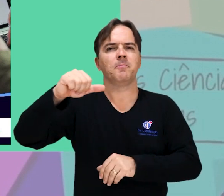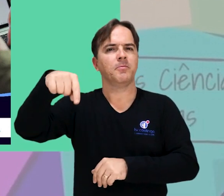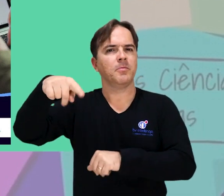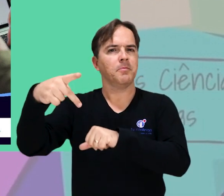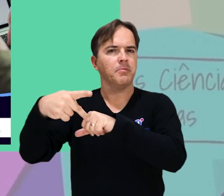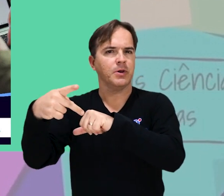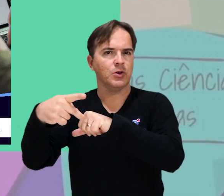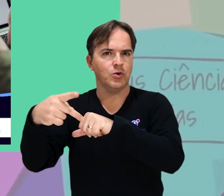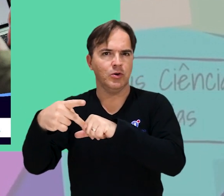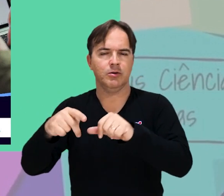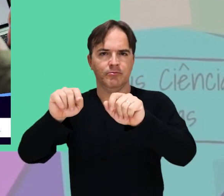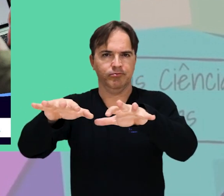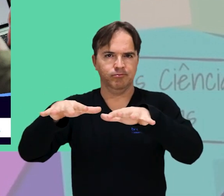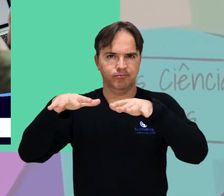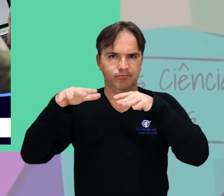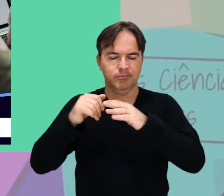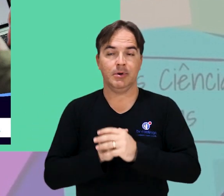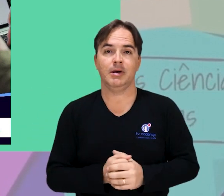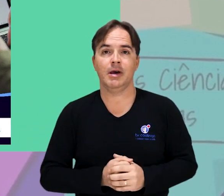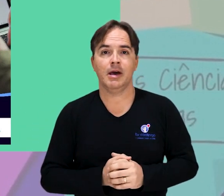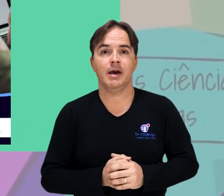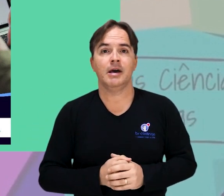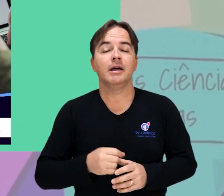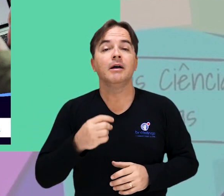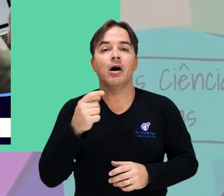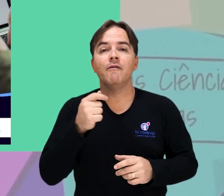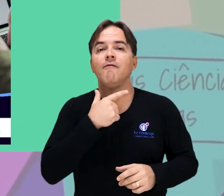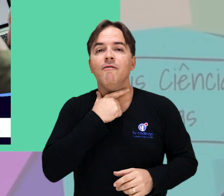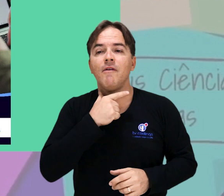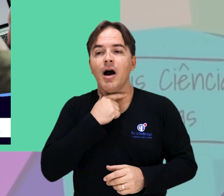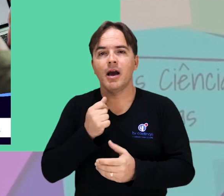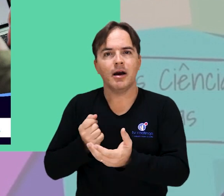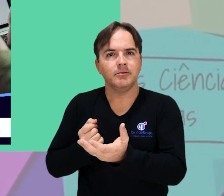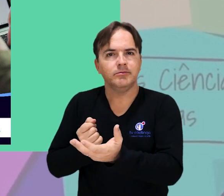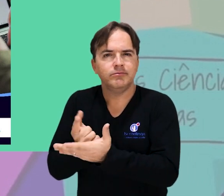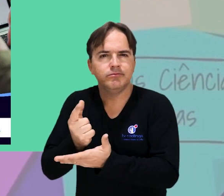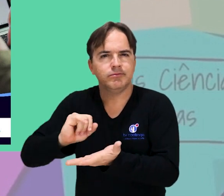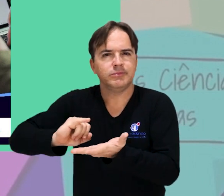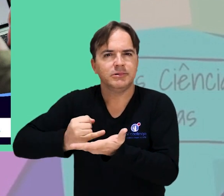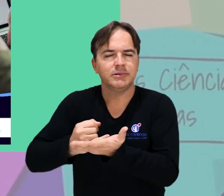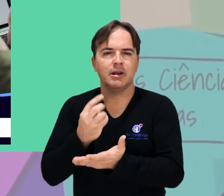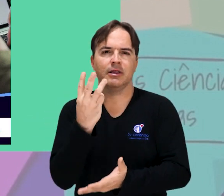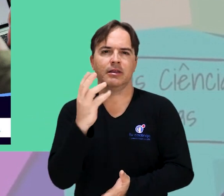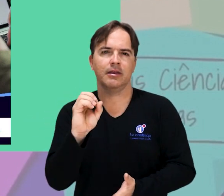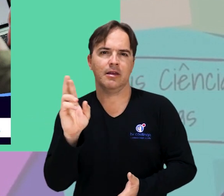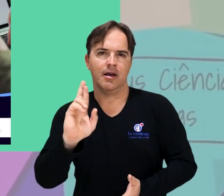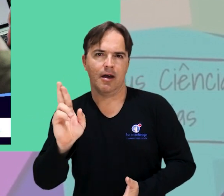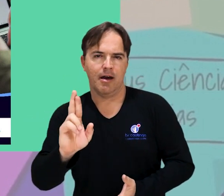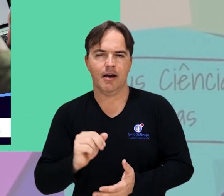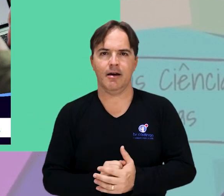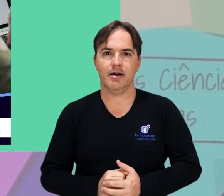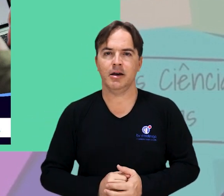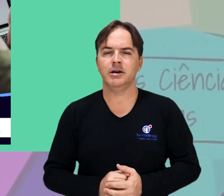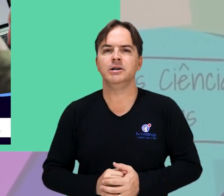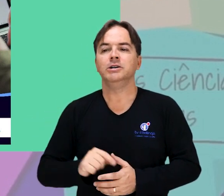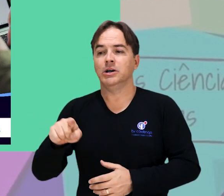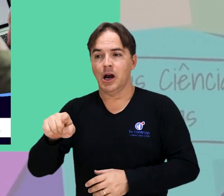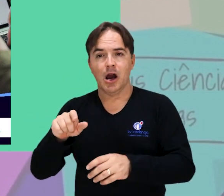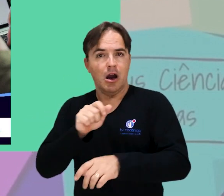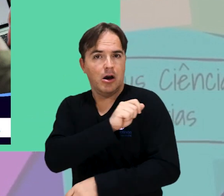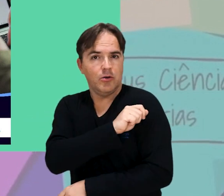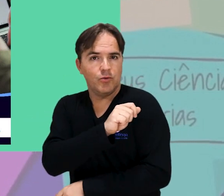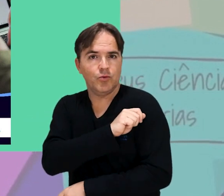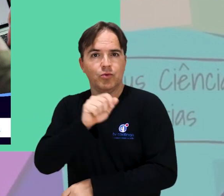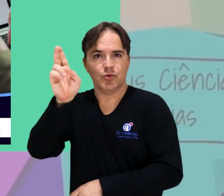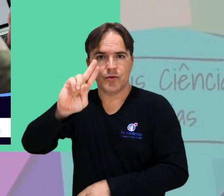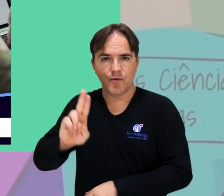custam reais e seguem abertas até o limite de ocupação das vagas podem se inscrever estudantes da univasf